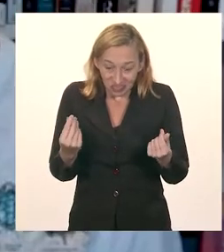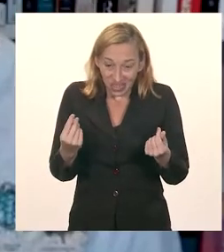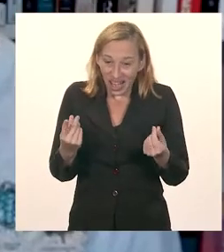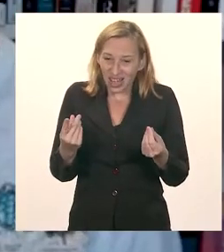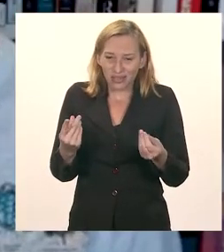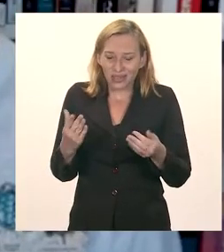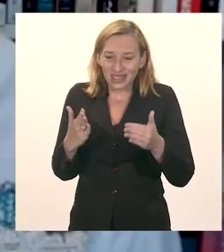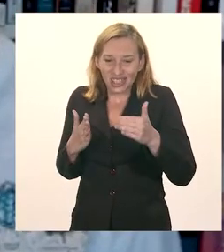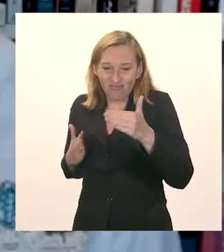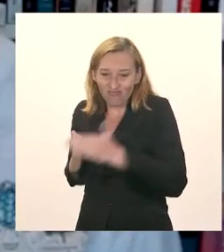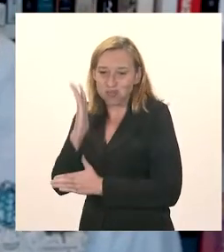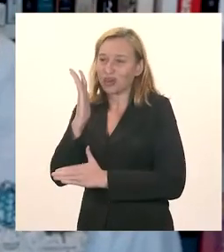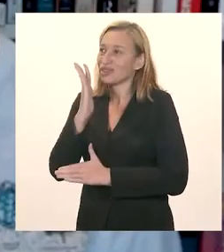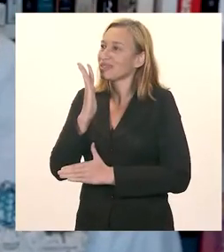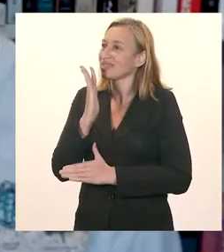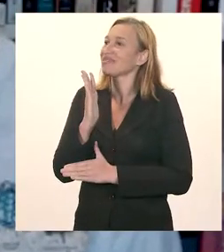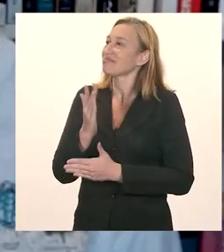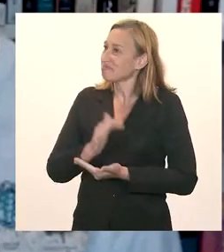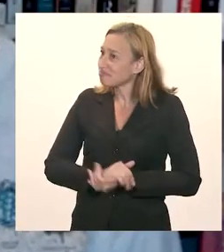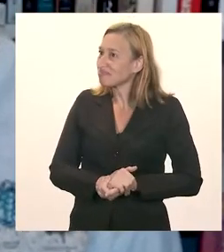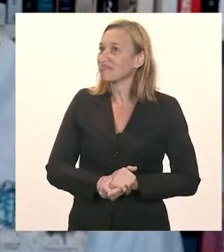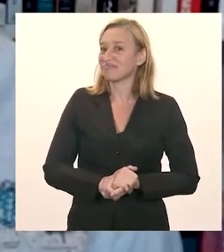você quebrar barreiras.